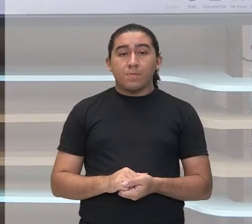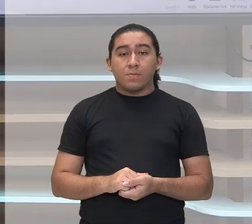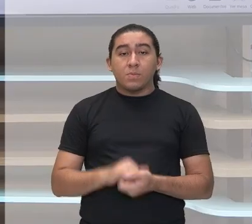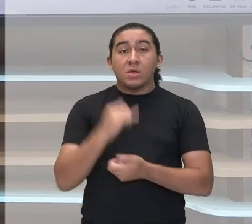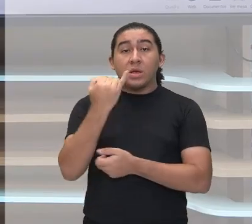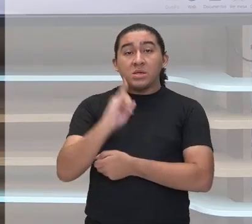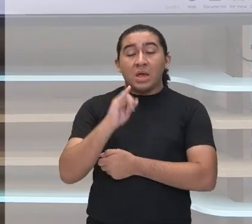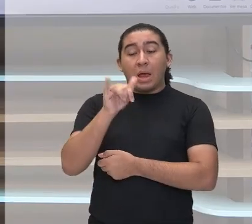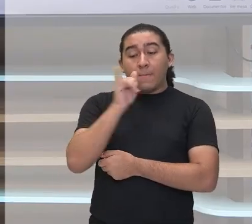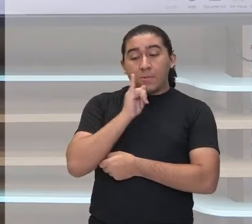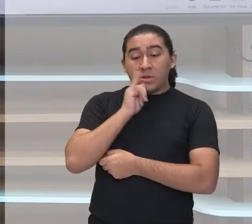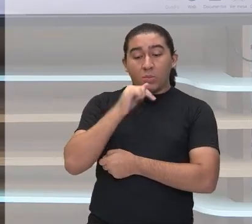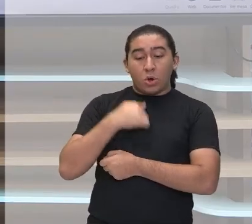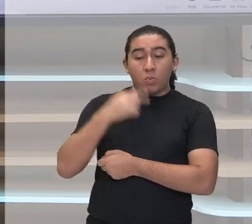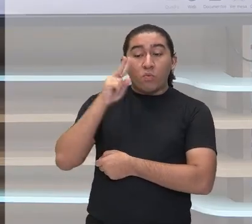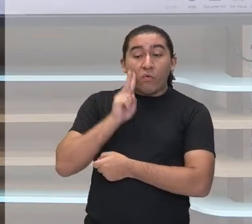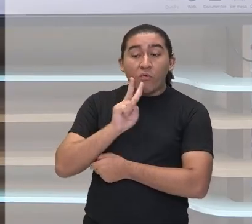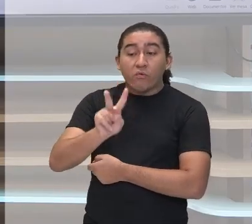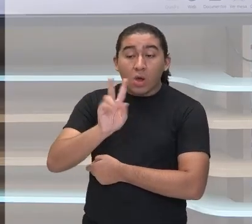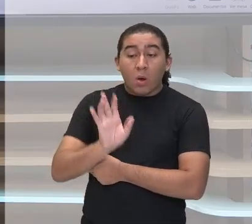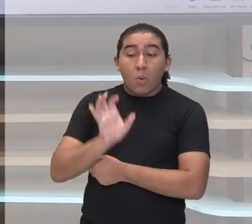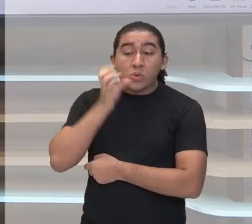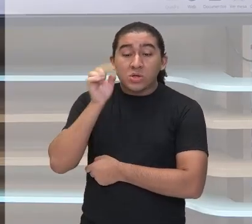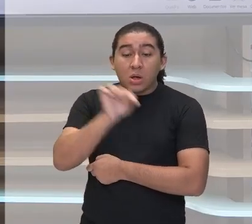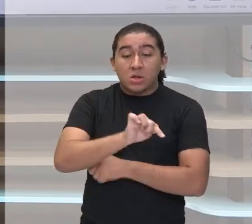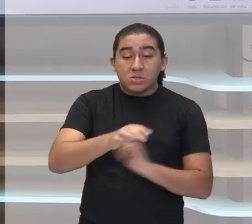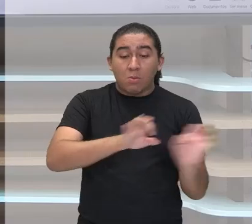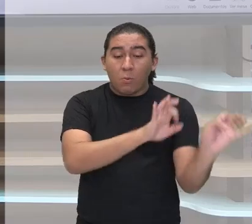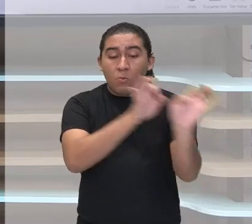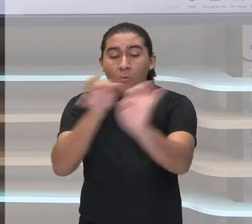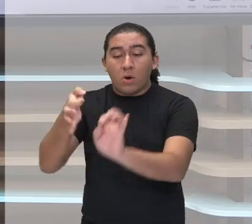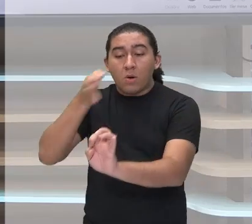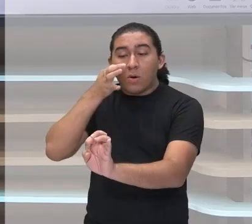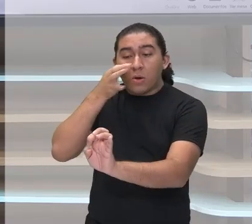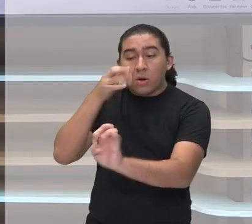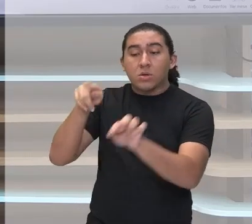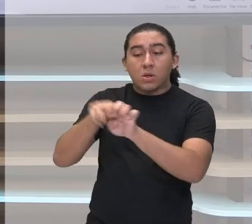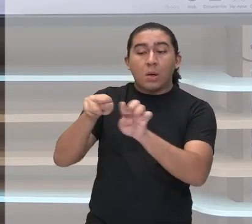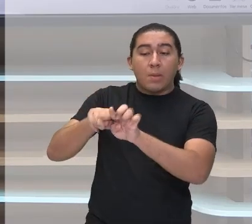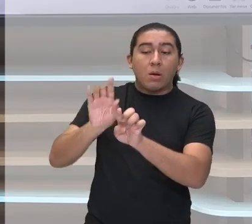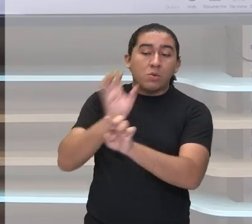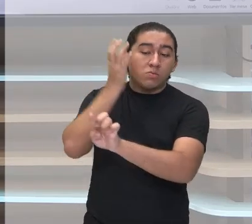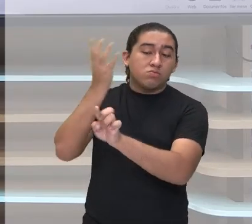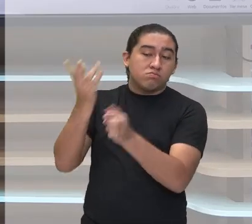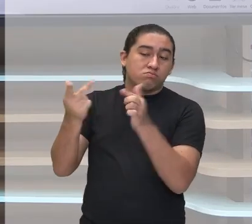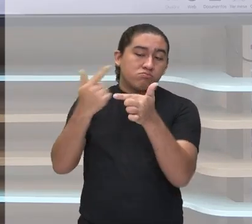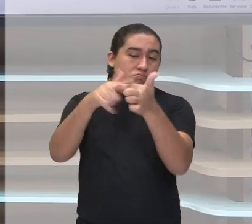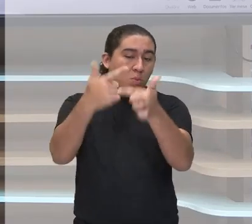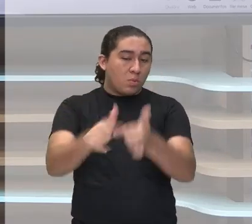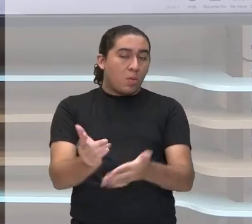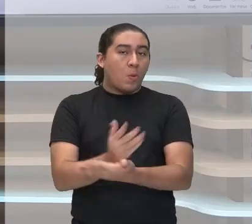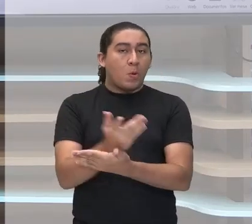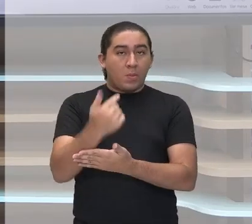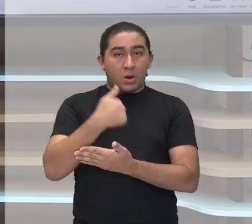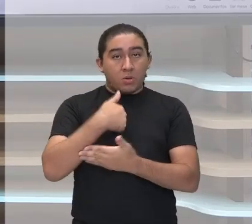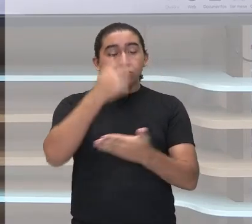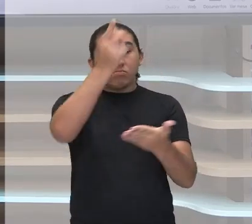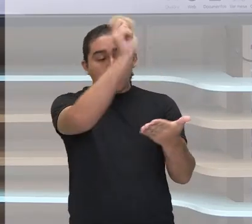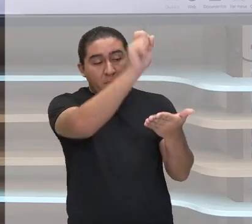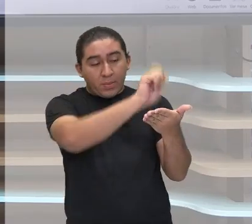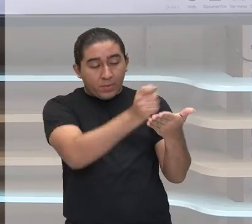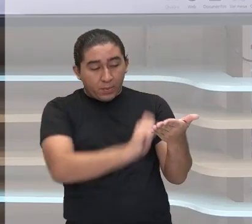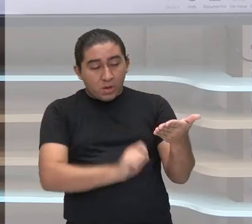estou vendo, né, que está acontecendo determinada situação em determinada instituição, vou falar realmente